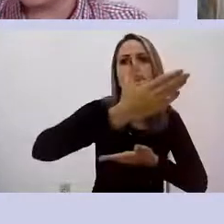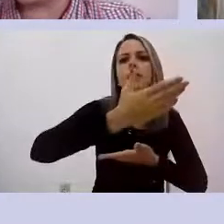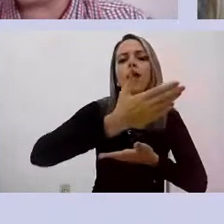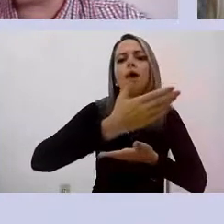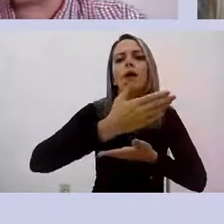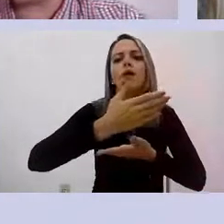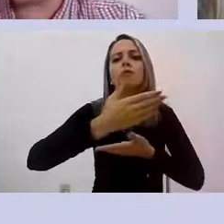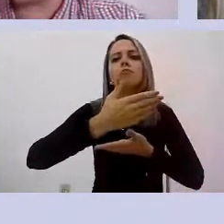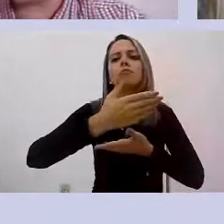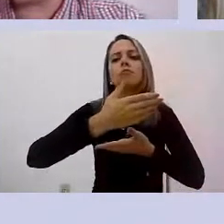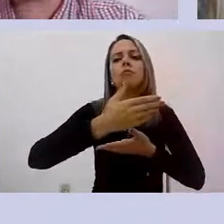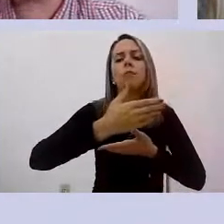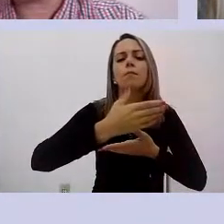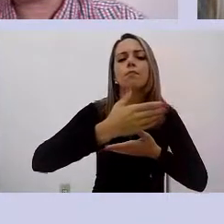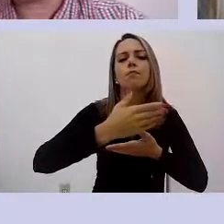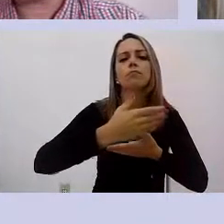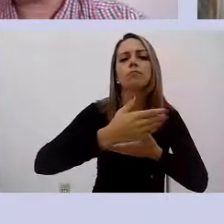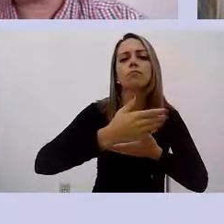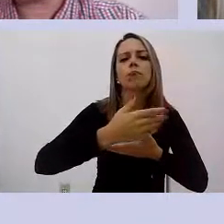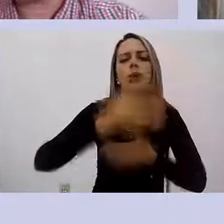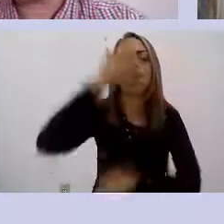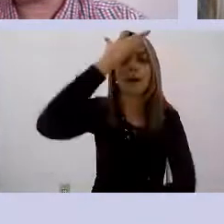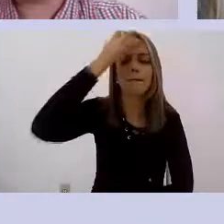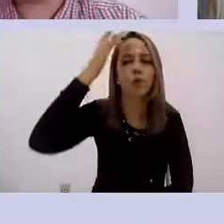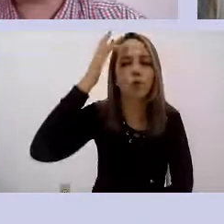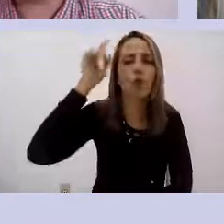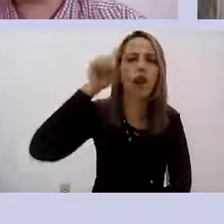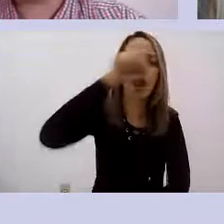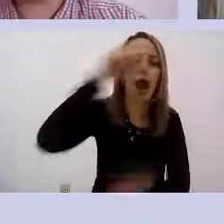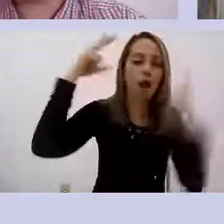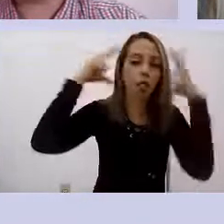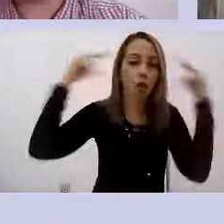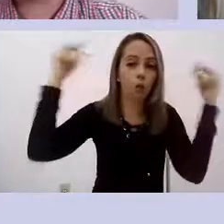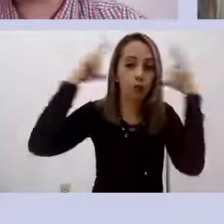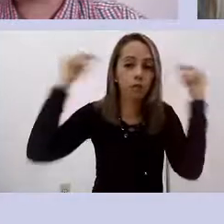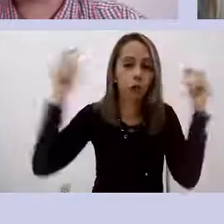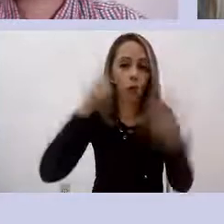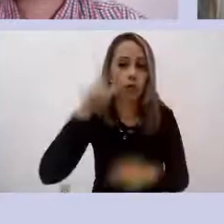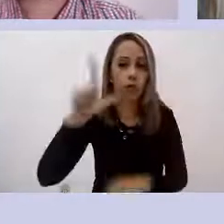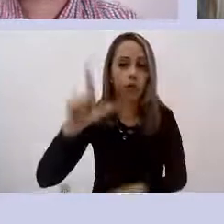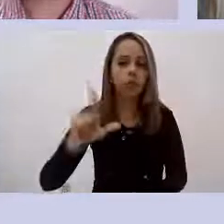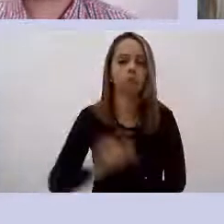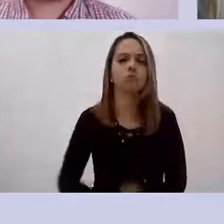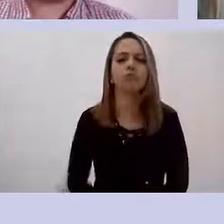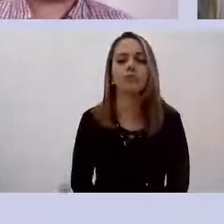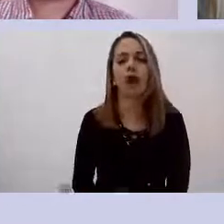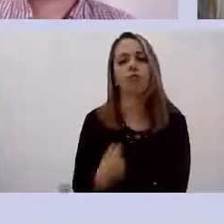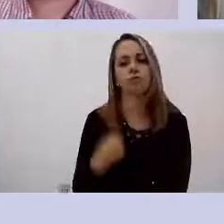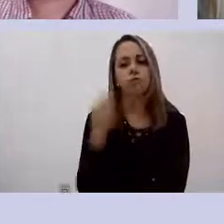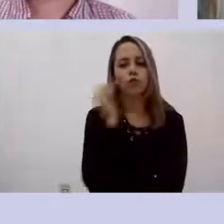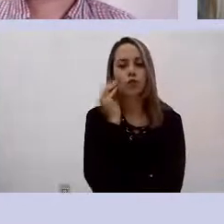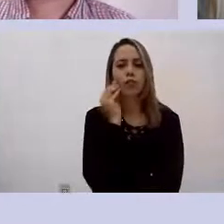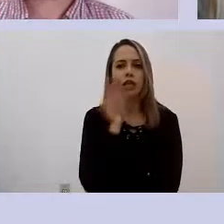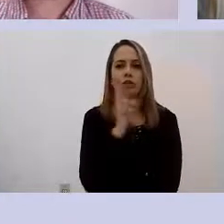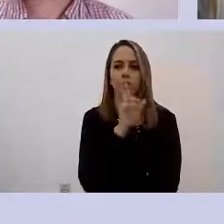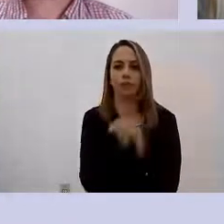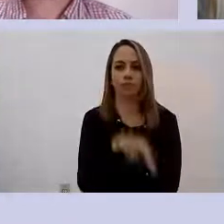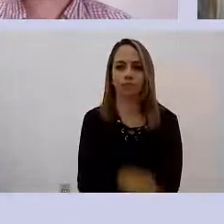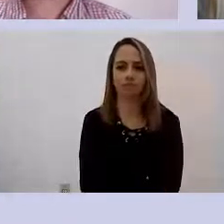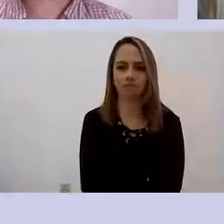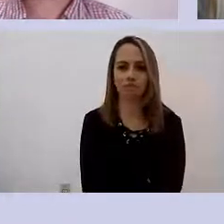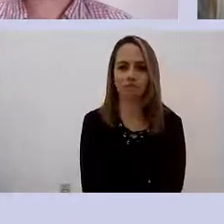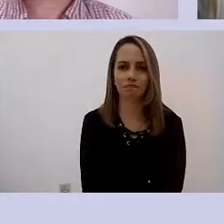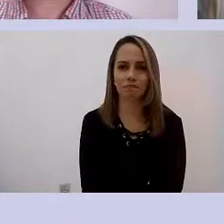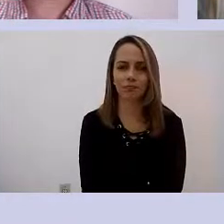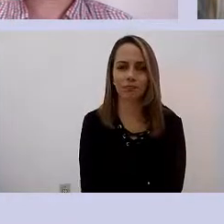essa pergunta é para você, René. Então, obrigado. Eu vou tentar responder rapidinho. Já vou pegar primeiro no